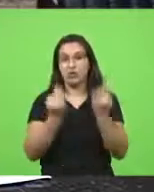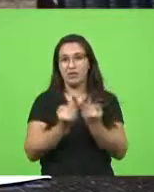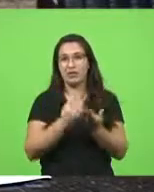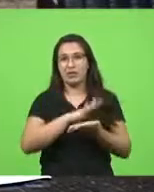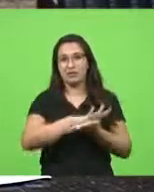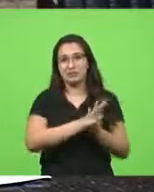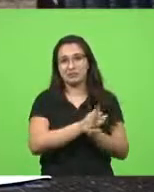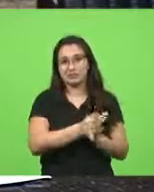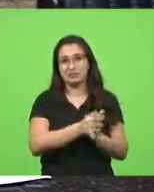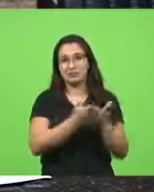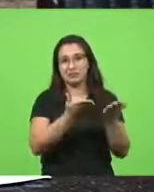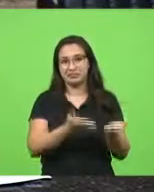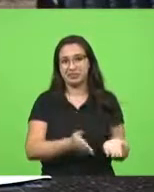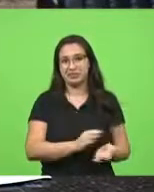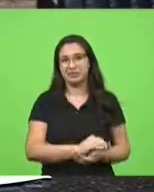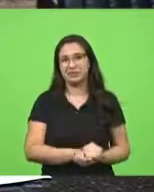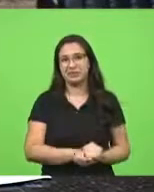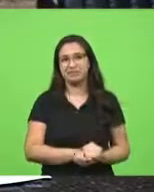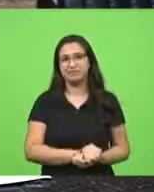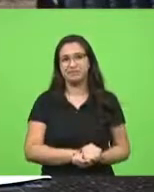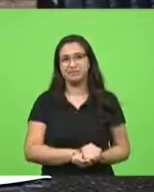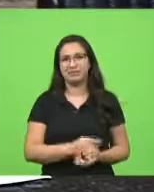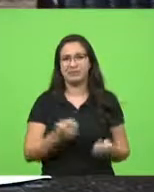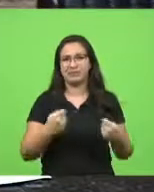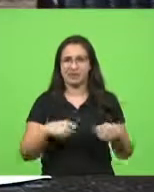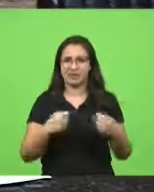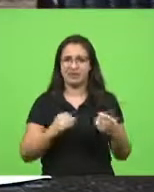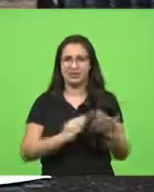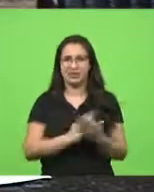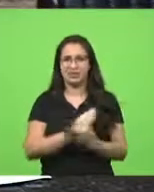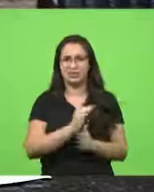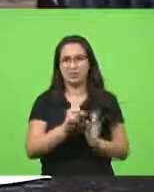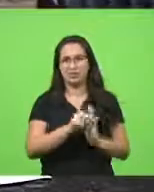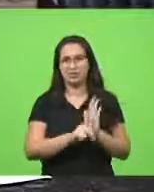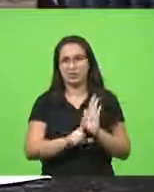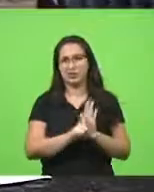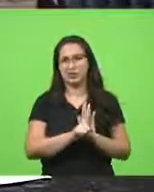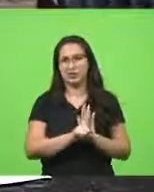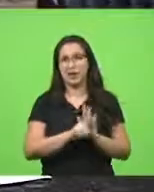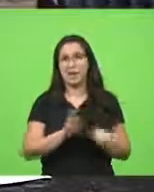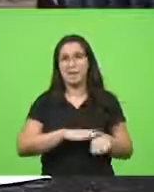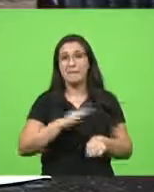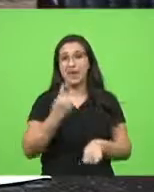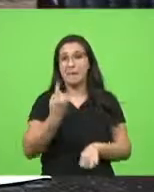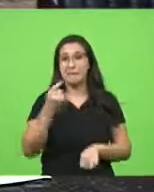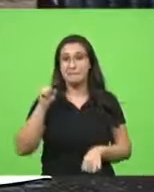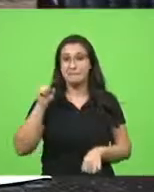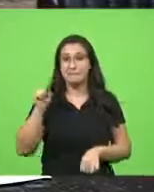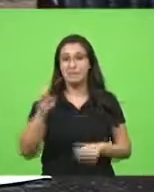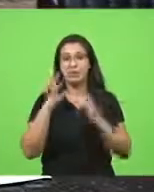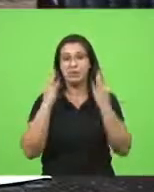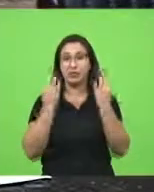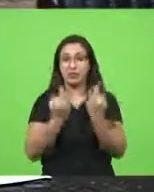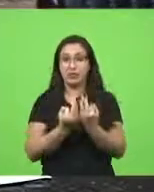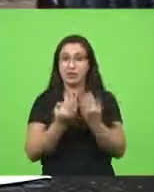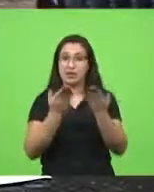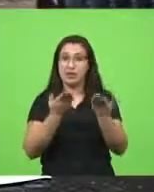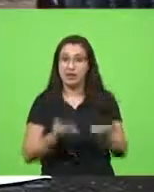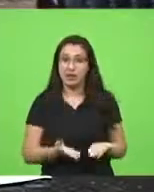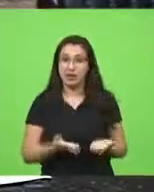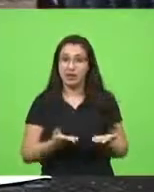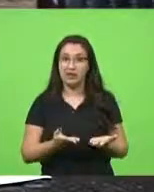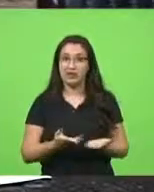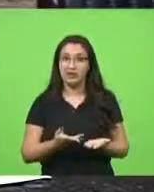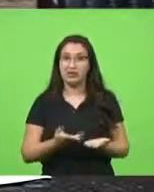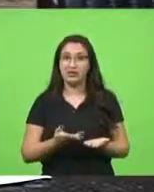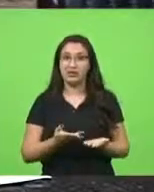não são motivos suficientes para nós aprovarmos? Tem mais de 1.000 famílias catarinenses ainda que estão vulneráveis